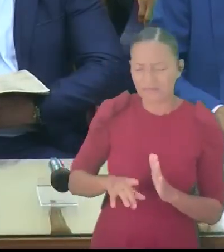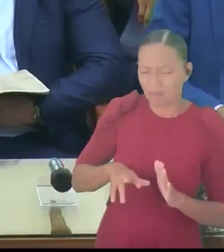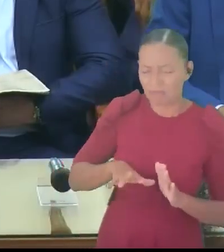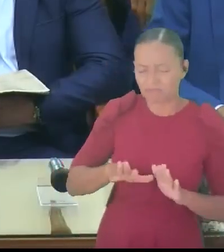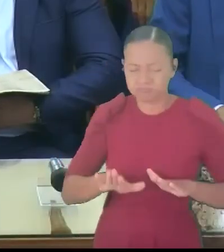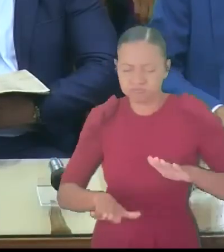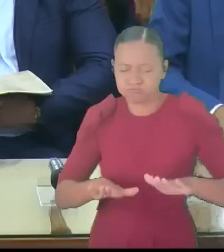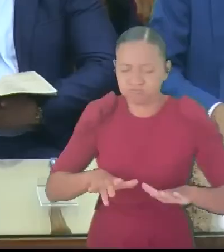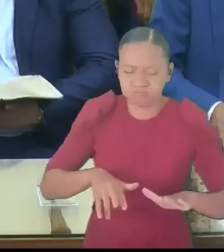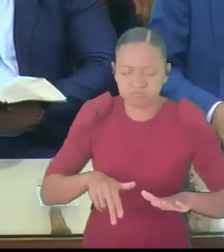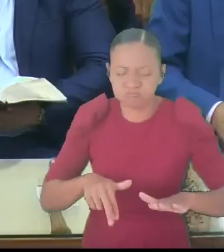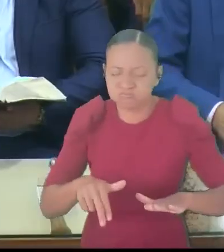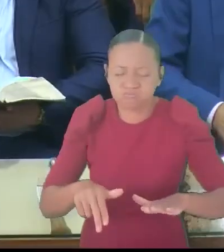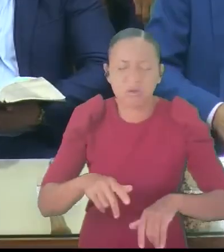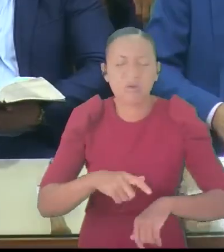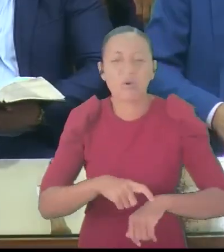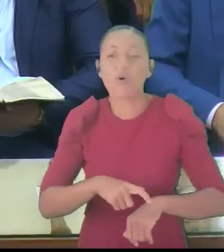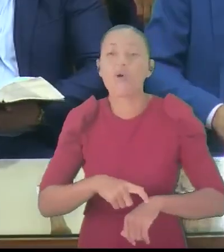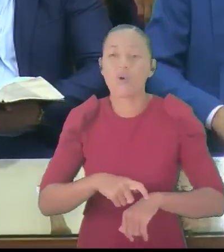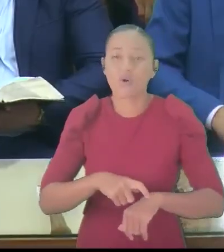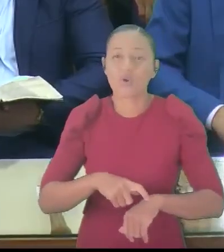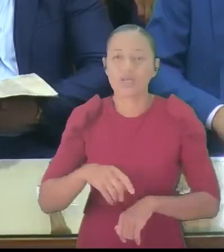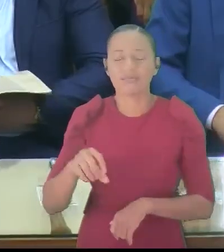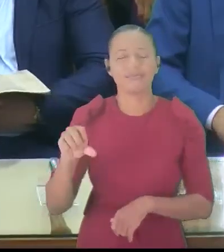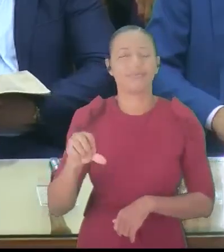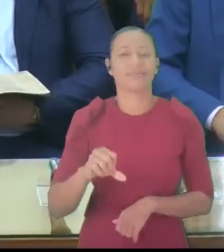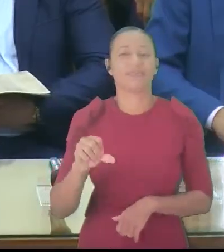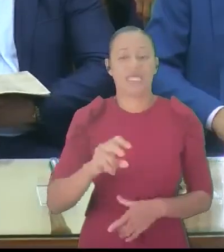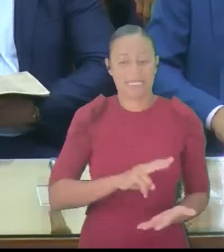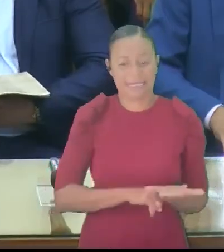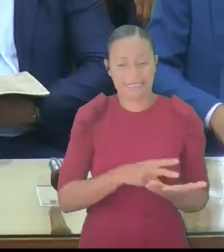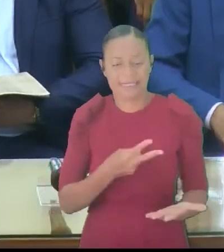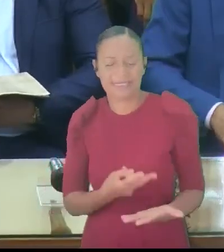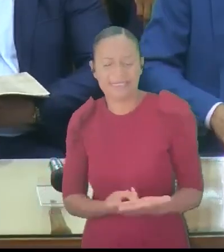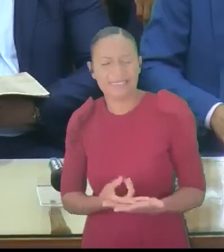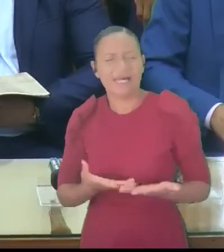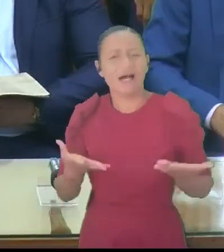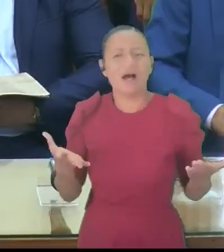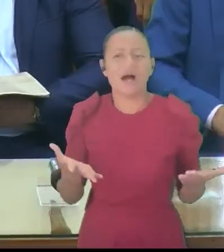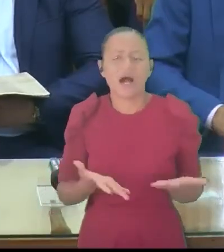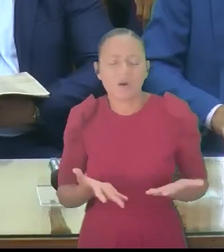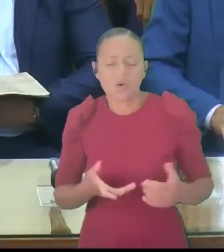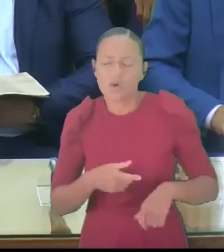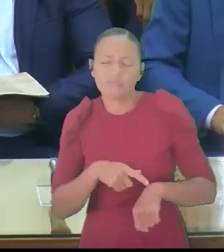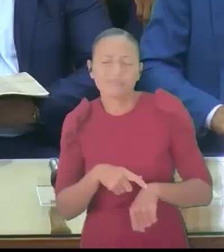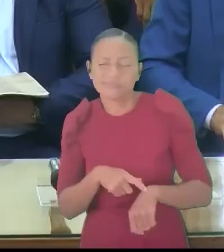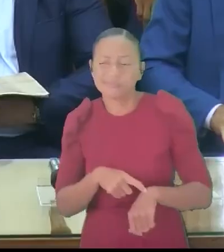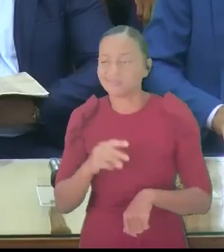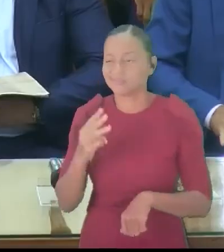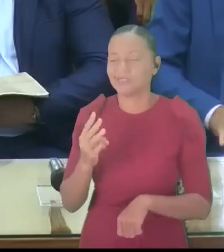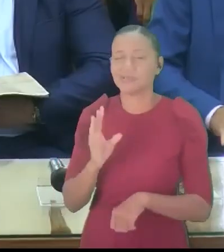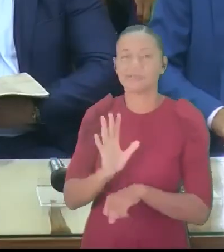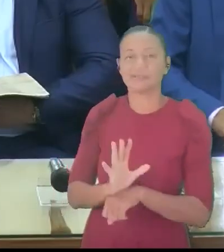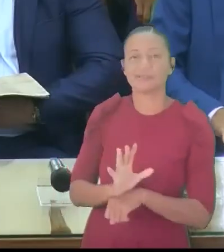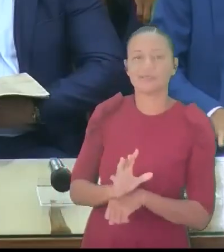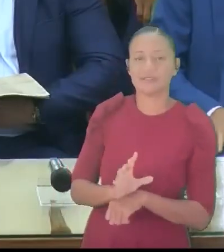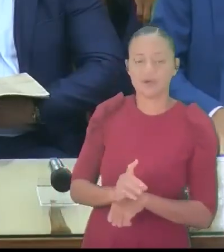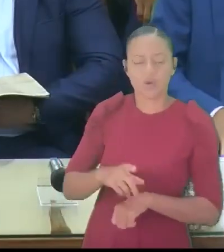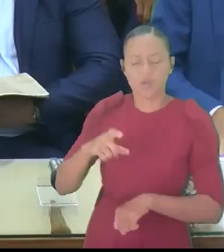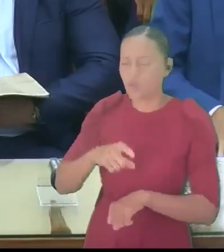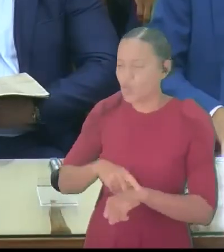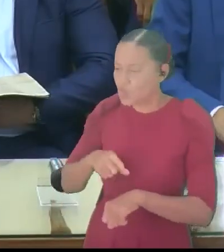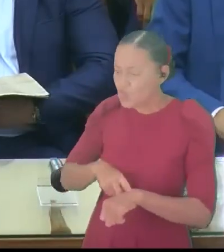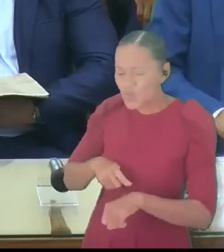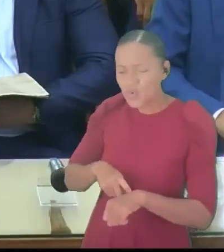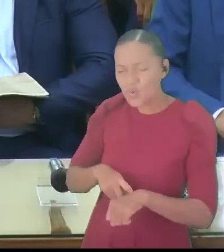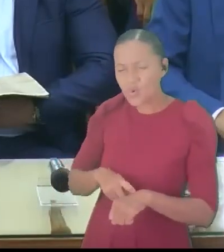hora foi que ele foi curado? 3 horas. Traduzindo para a hora de hoje. Foi curado que hora? 3 horas. 3 horas da tarde. E que hora os apóstolos foram